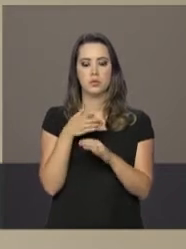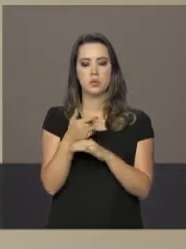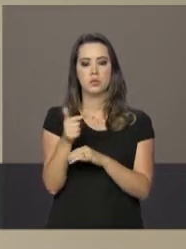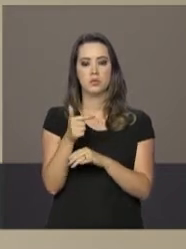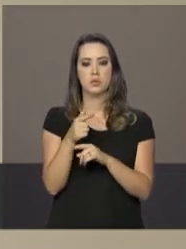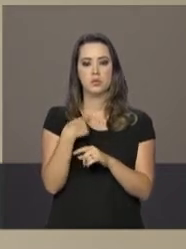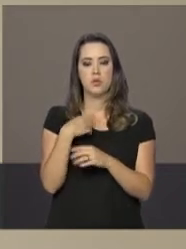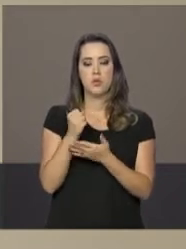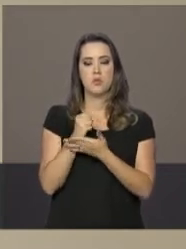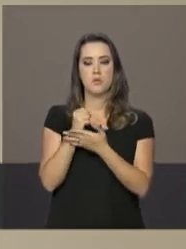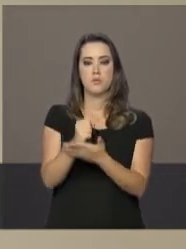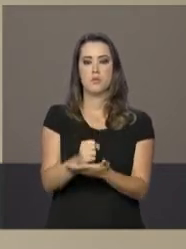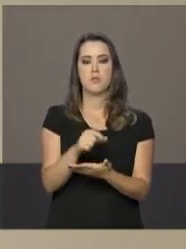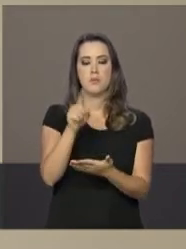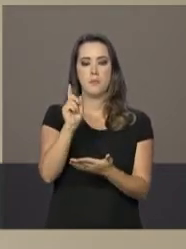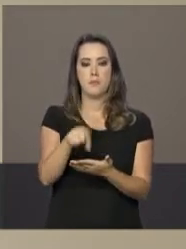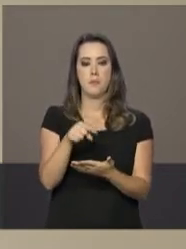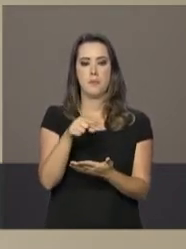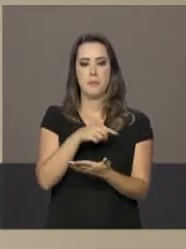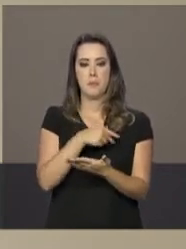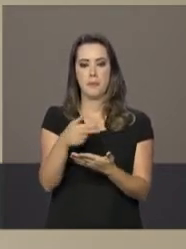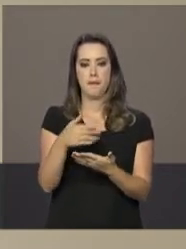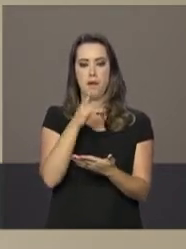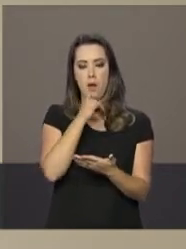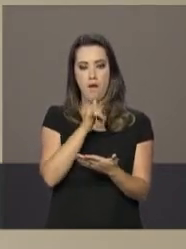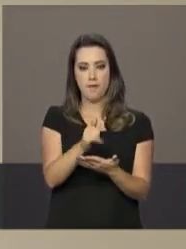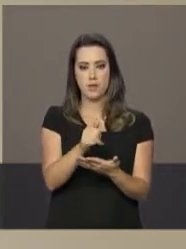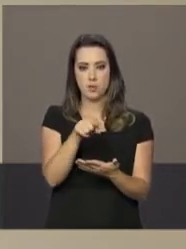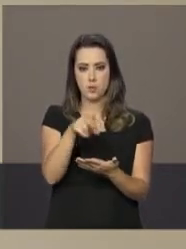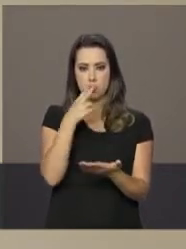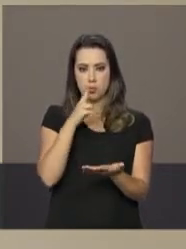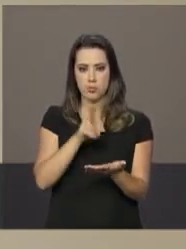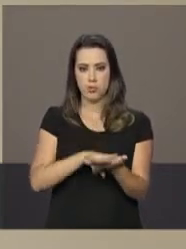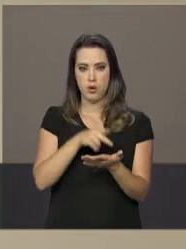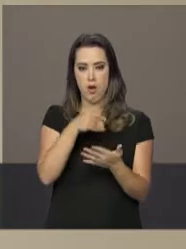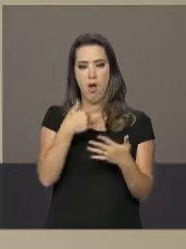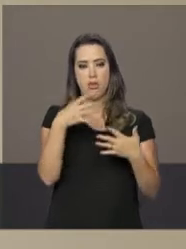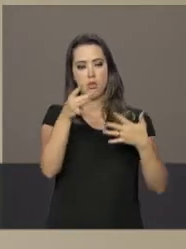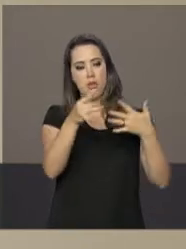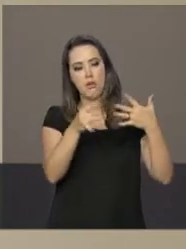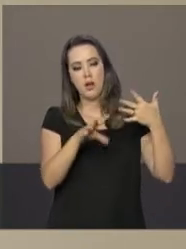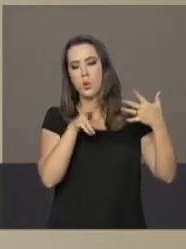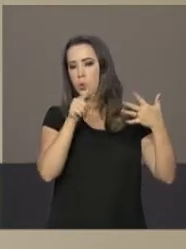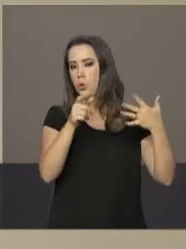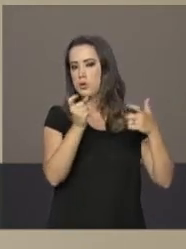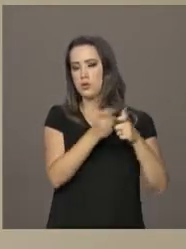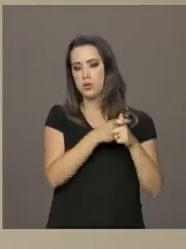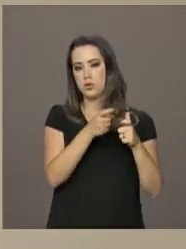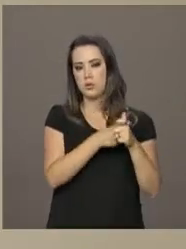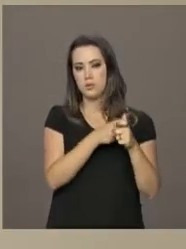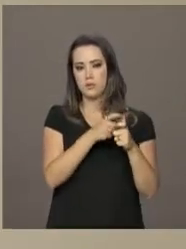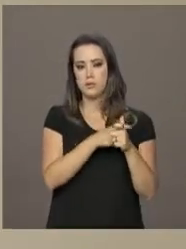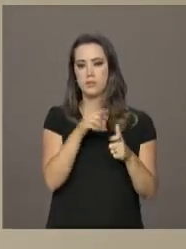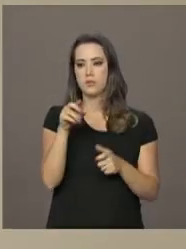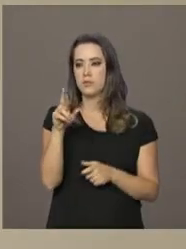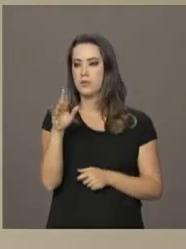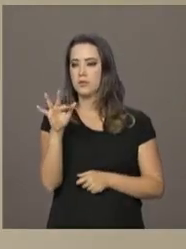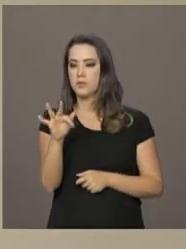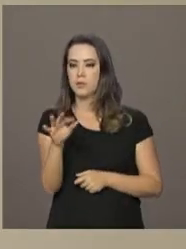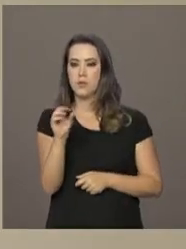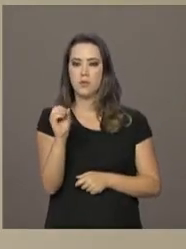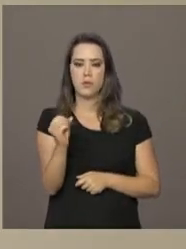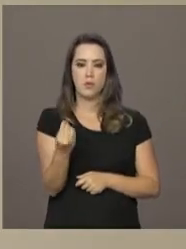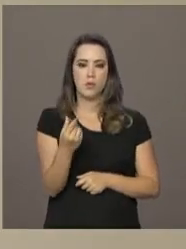lá estará disponível ao ato declaratório conquistando todos os débitos seja na receita federal ou à procuradoria